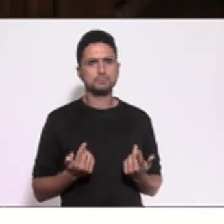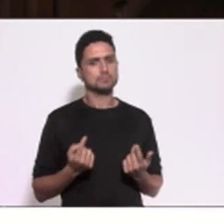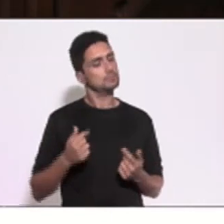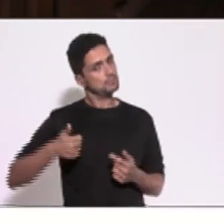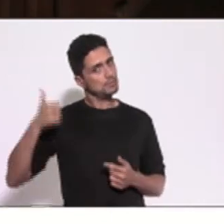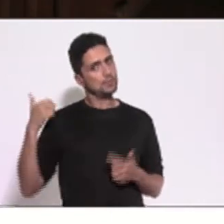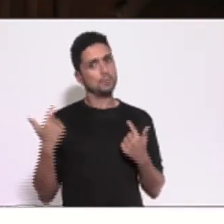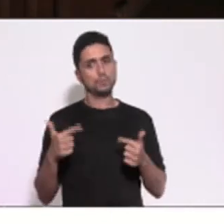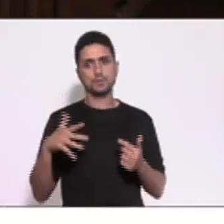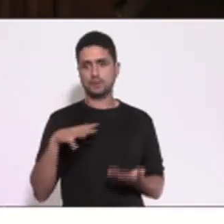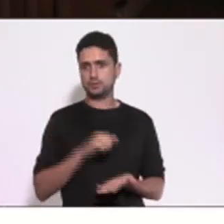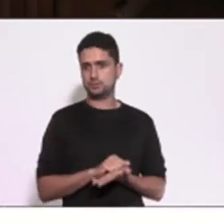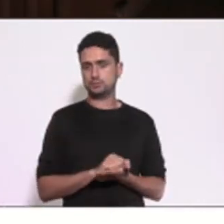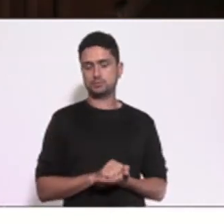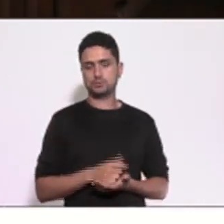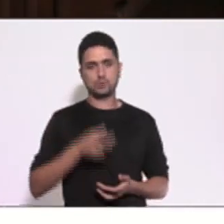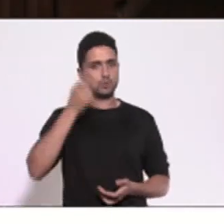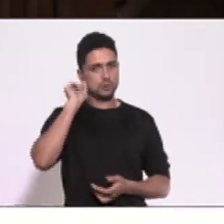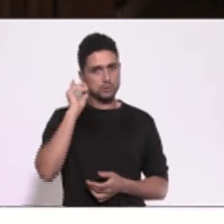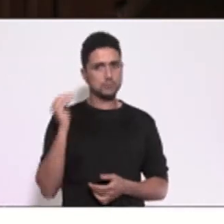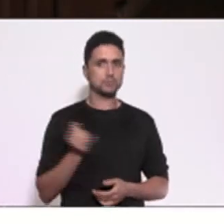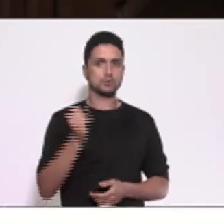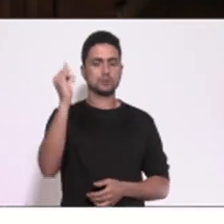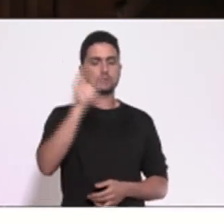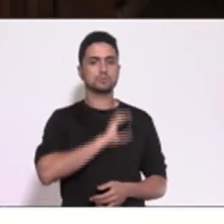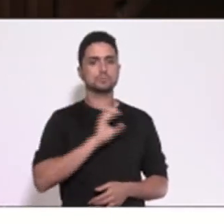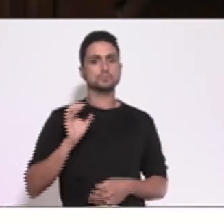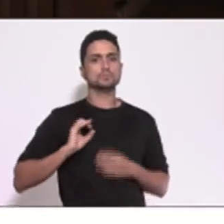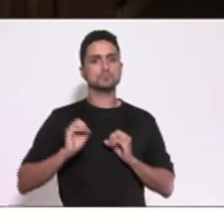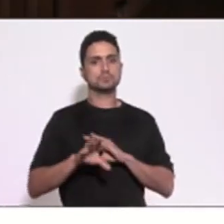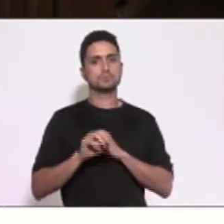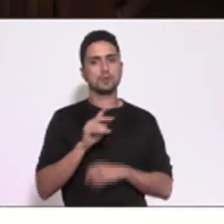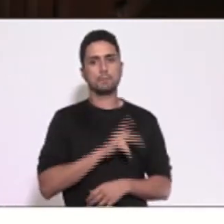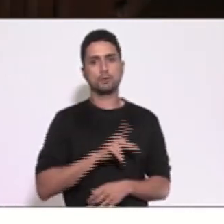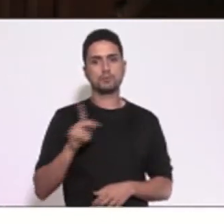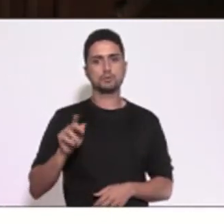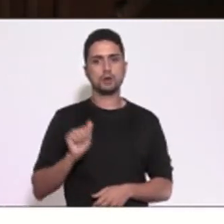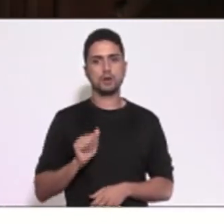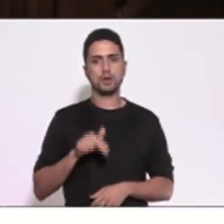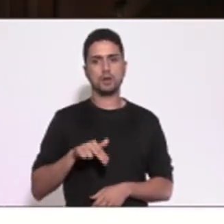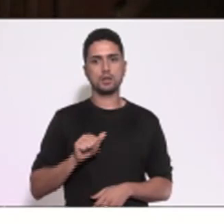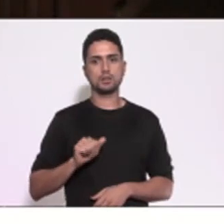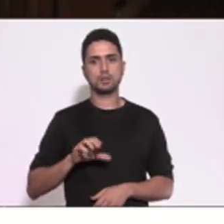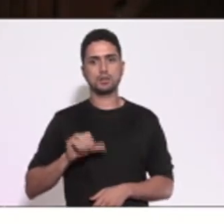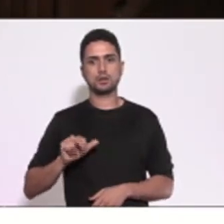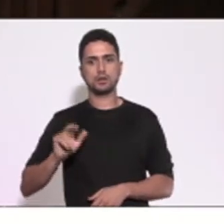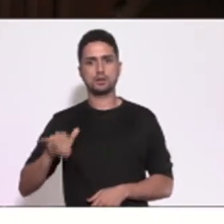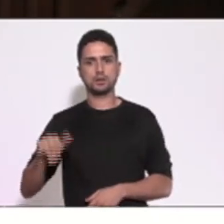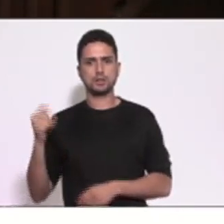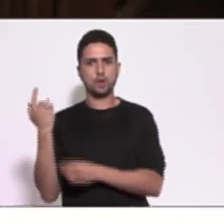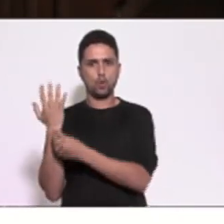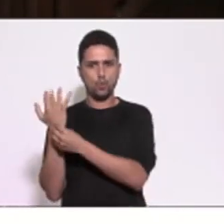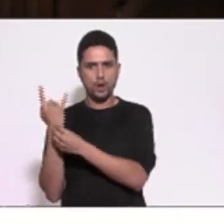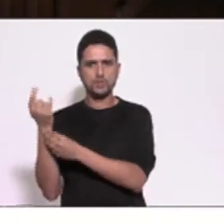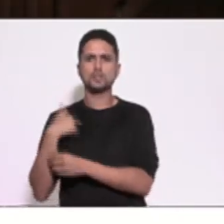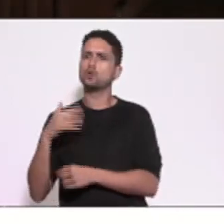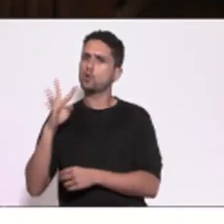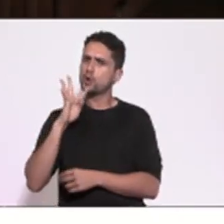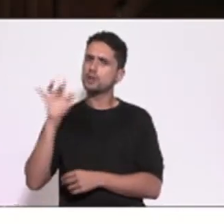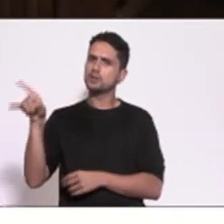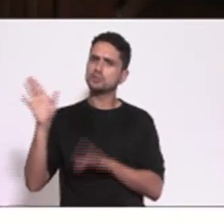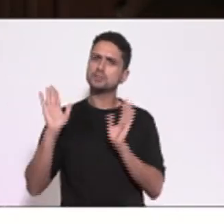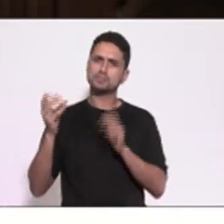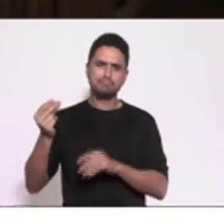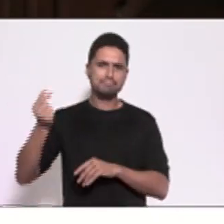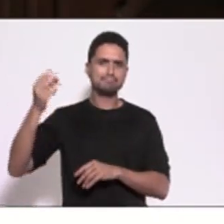importante intervenção feita ontem na Comissão de Educação pela professora Ana Karina, da UESC, que eu conheço há muito tempo. Eu vi a Ana Karina